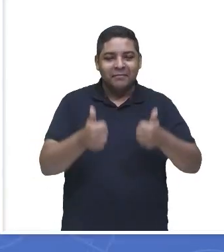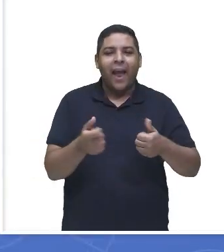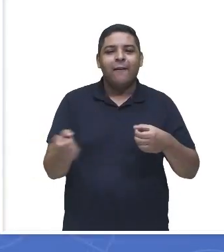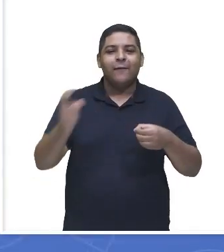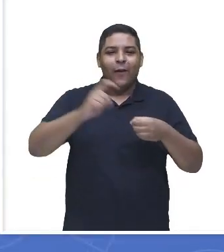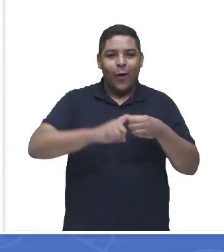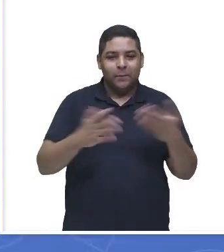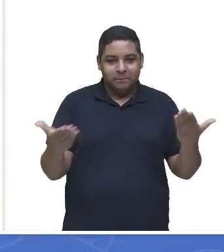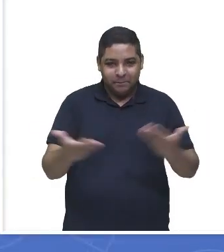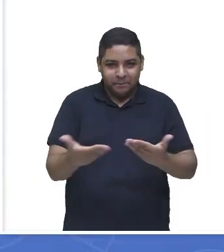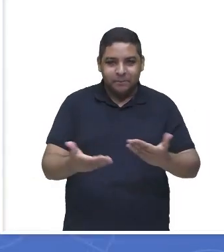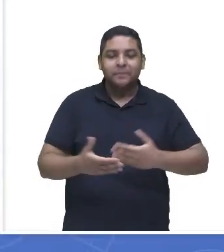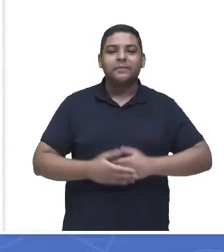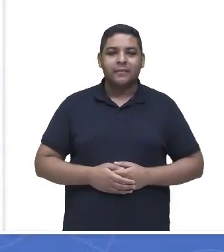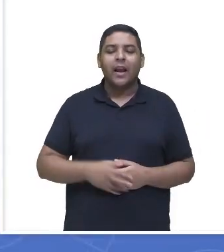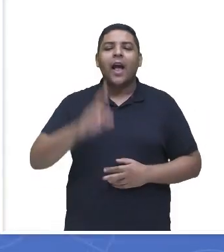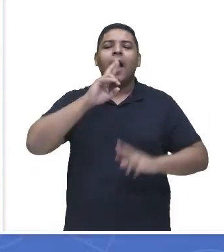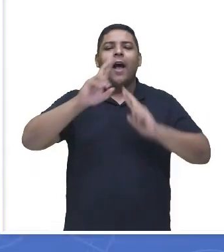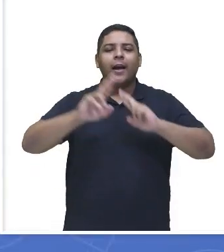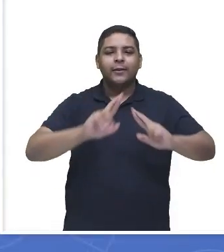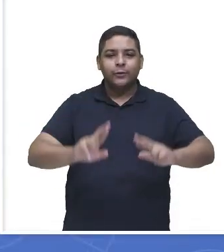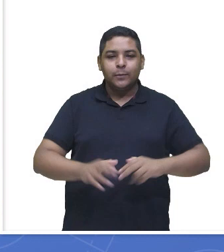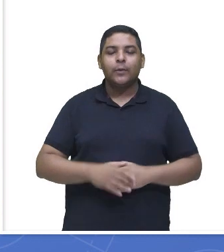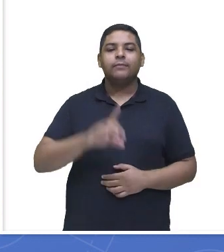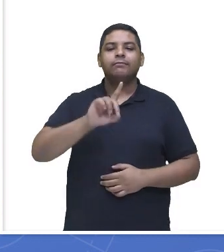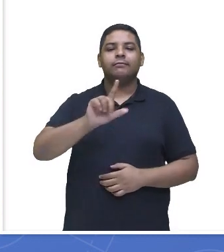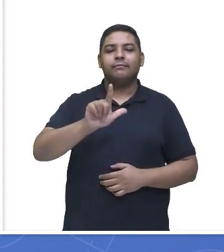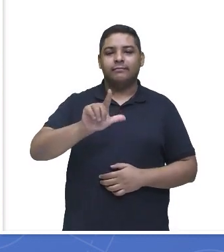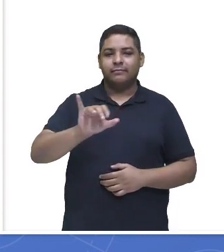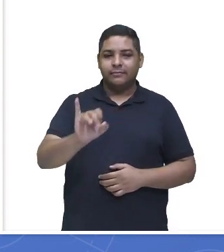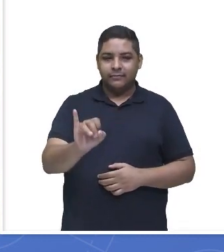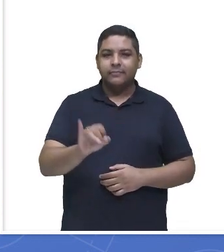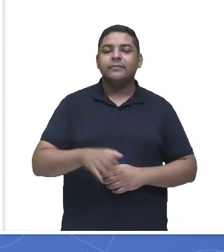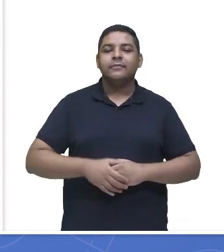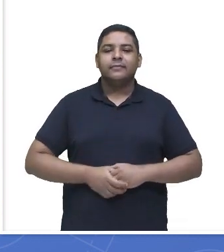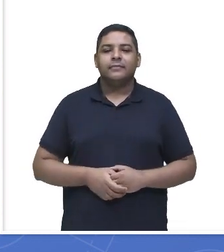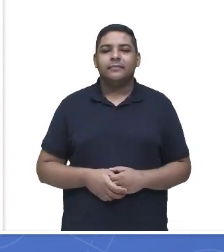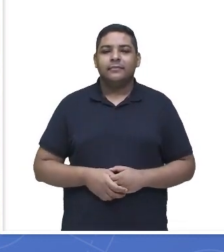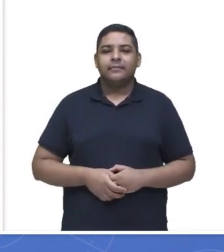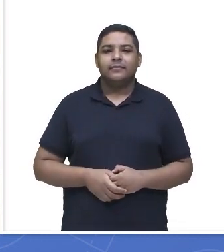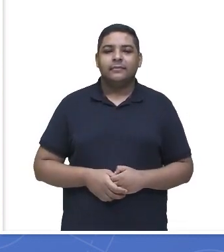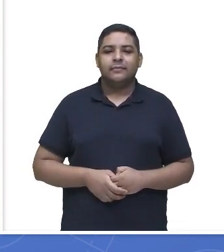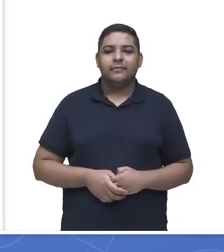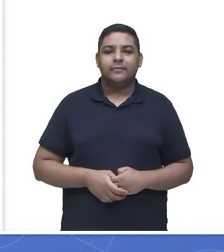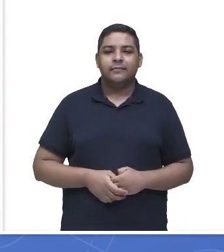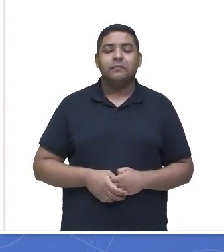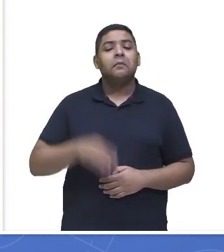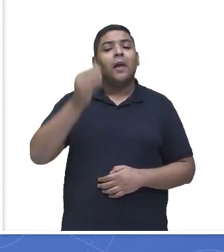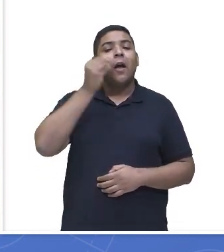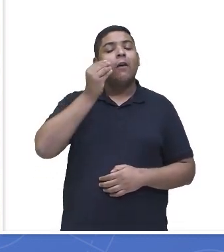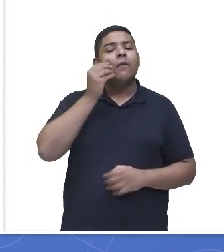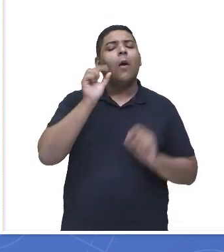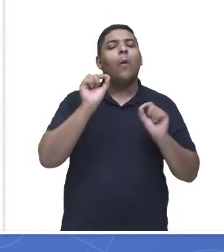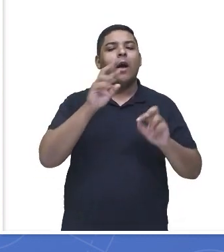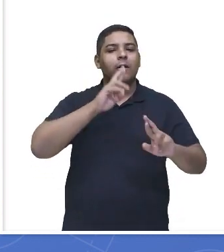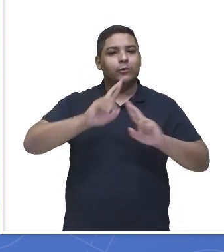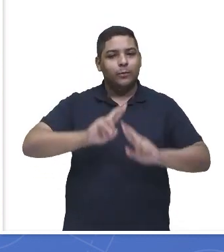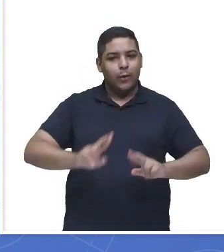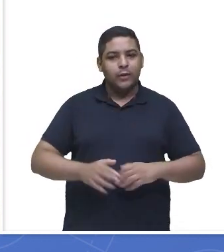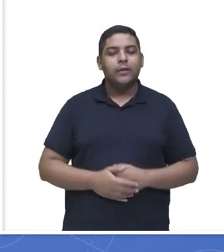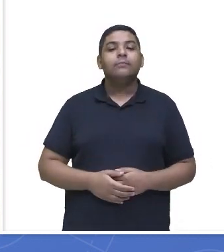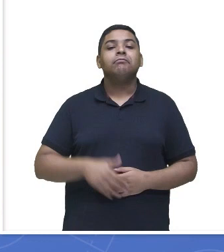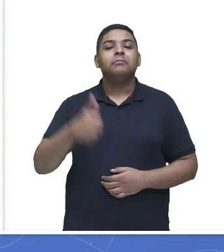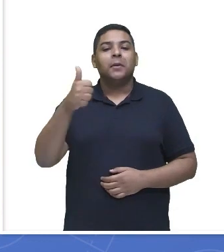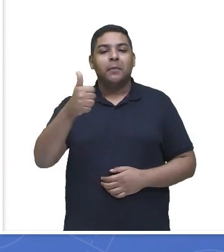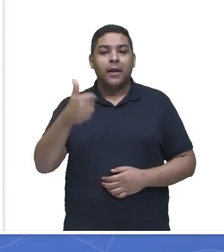estamos de volta aqui para responder a nossa DLI, Dinâmica Local Interativa. Vamos ver o que vocês responderam aí, né, na primeira e